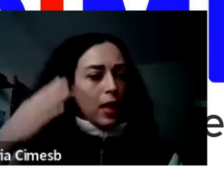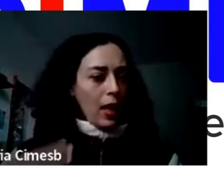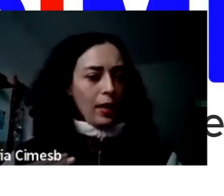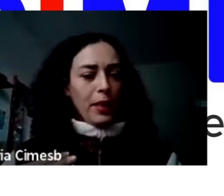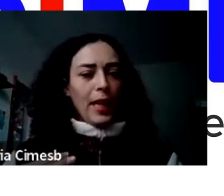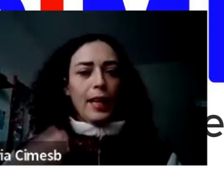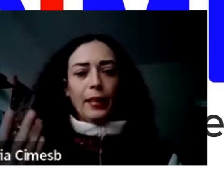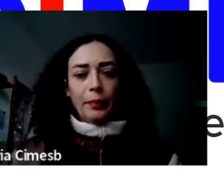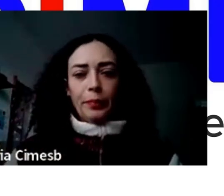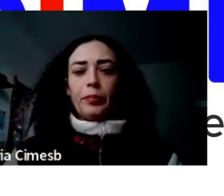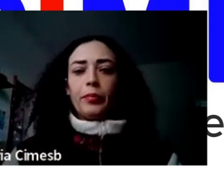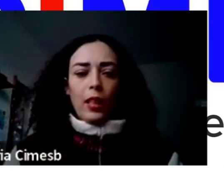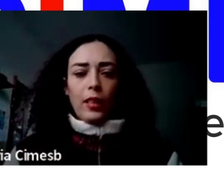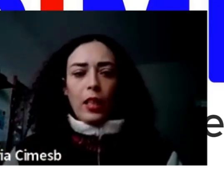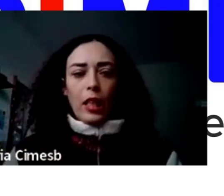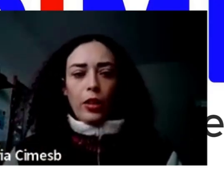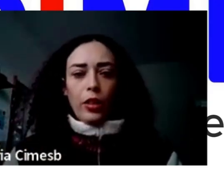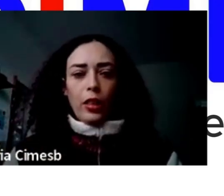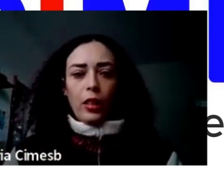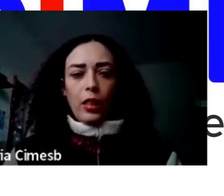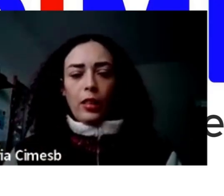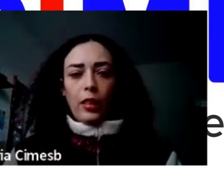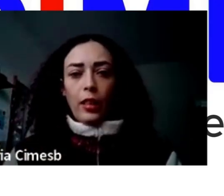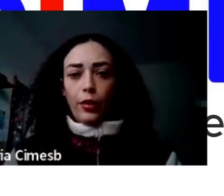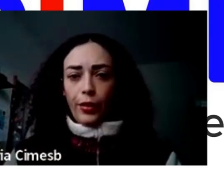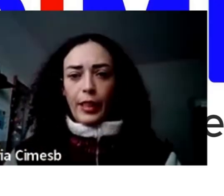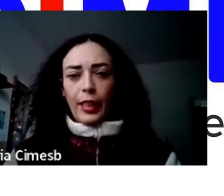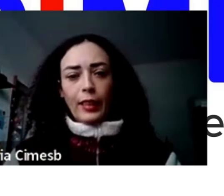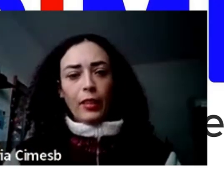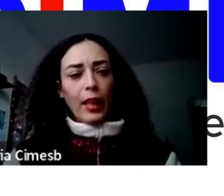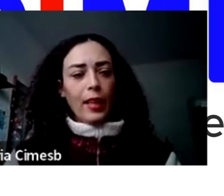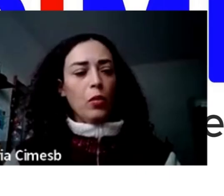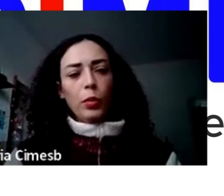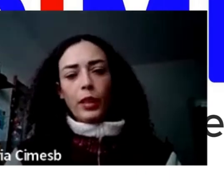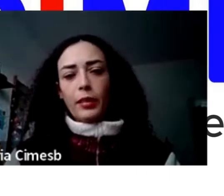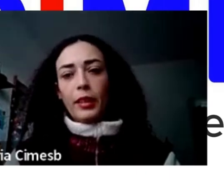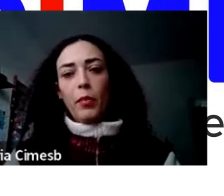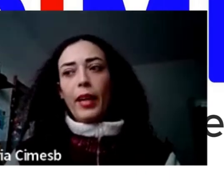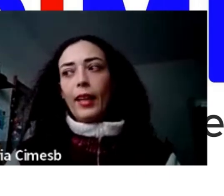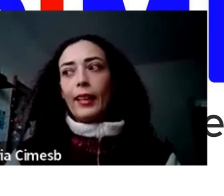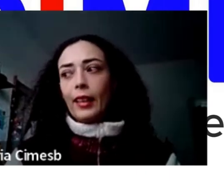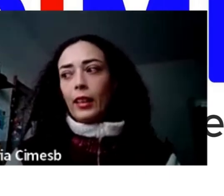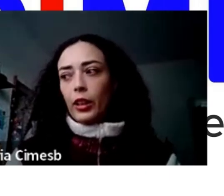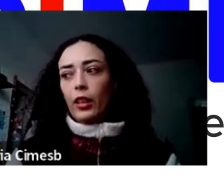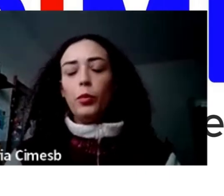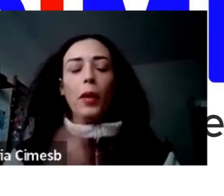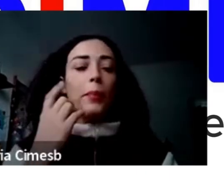conhece a Gabriela, é assim que a gente se identifica. Então, cada um, por exemplo, se tem uma